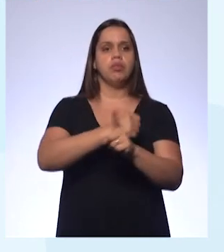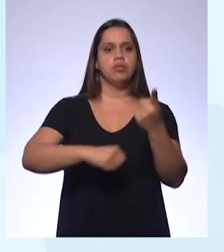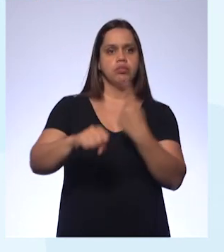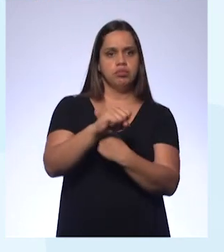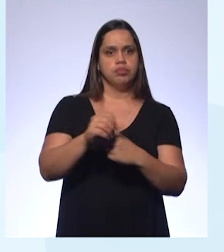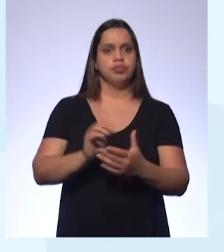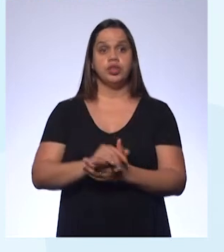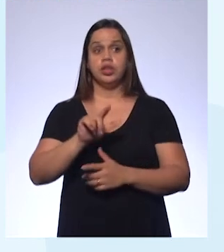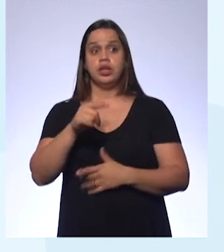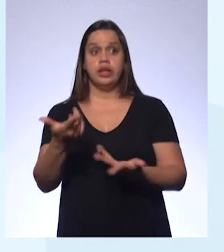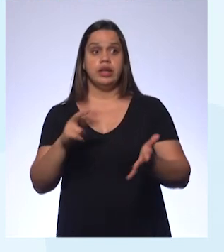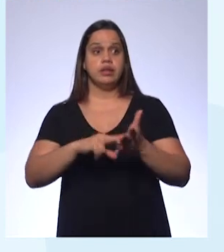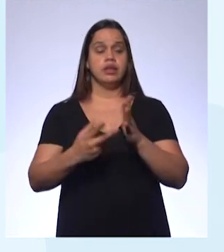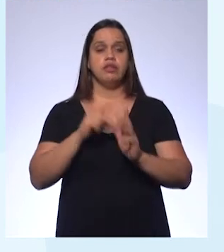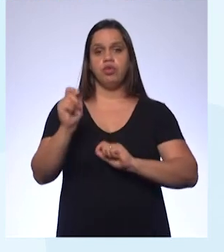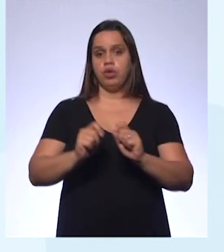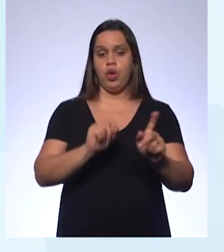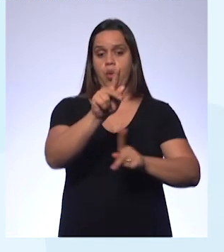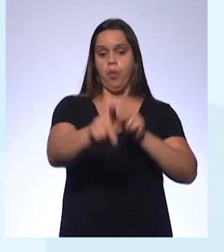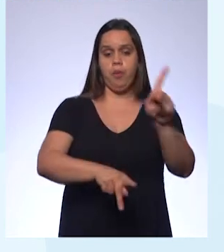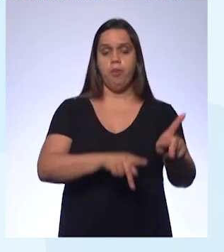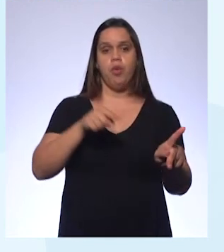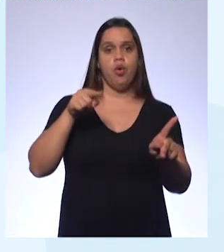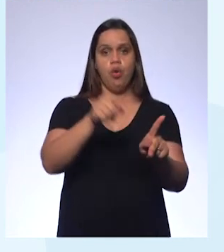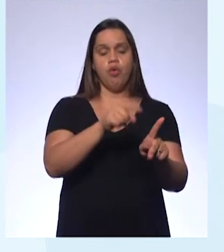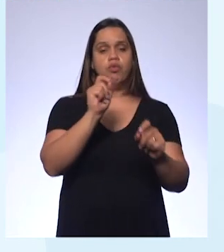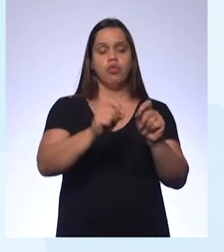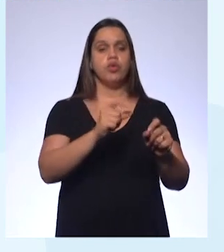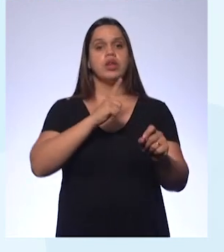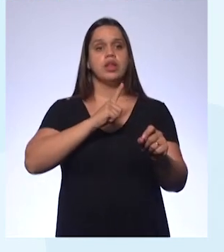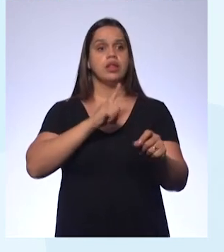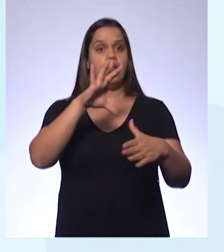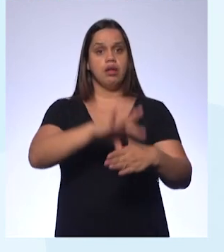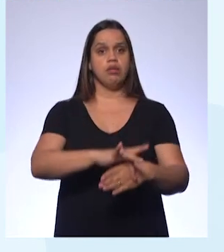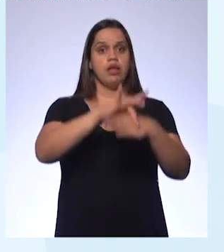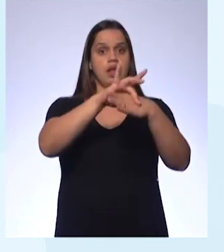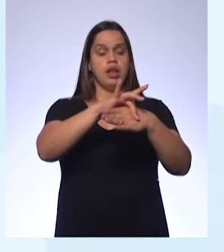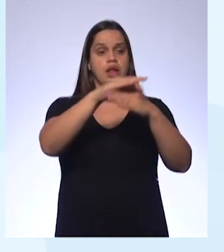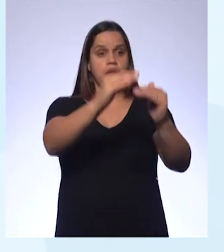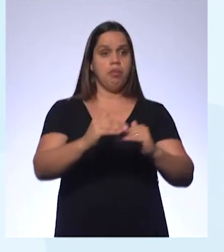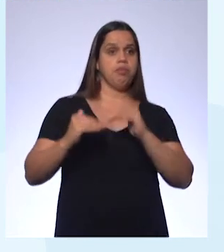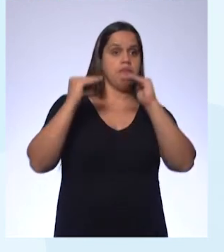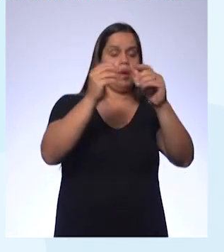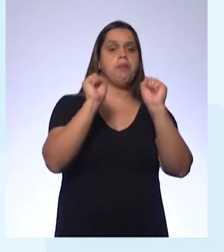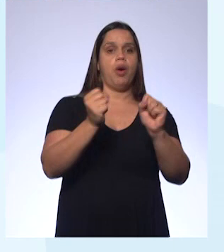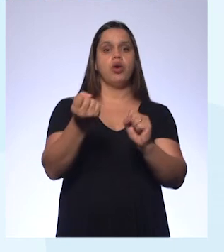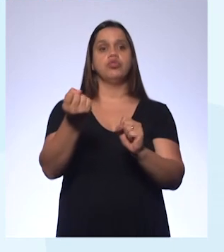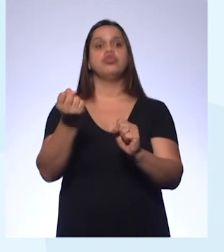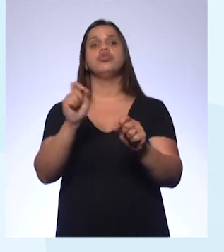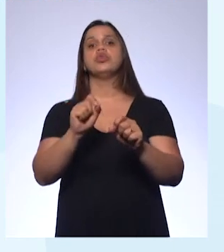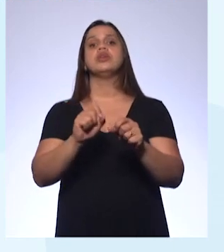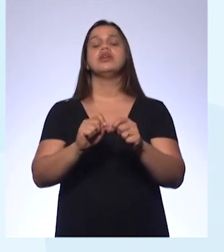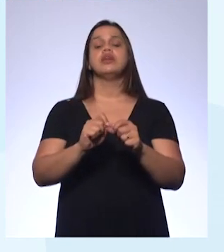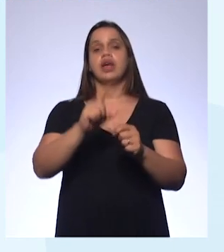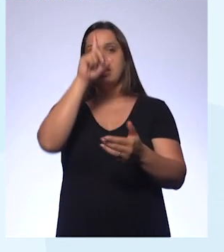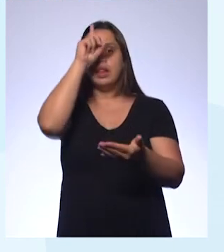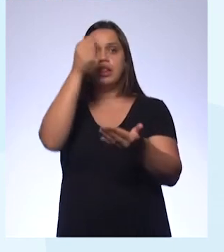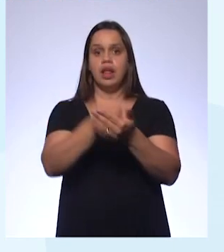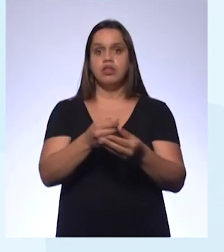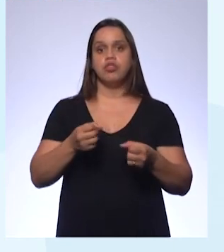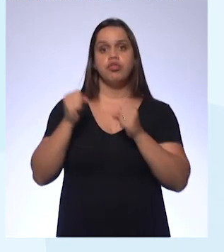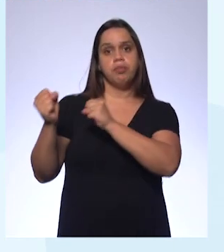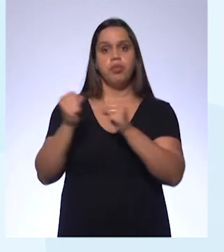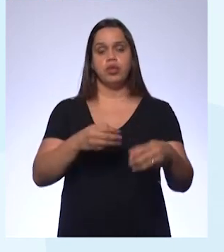outras palavras, o povo, sendo o único detentor da soberania, poderá delegar ou retirar poder dos